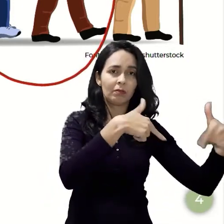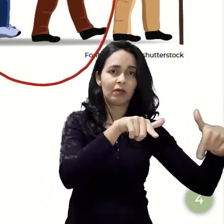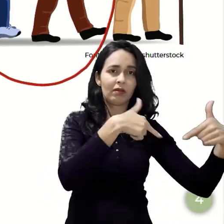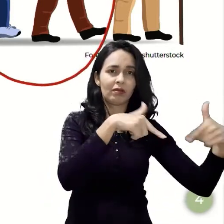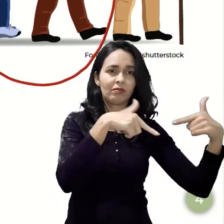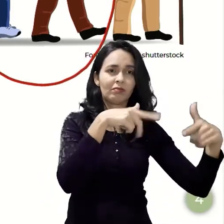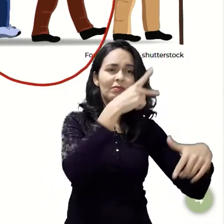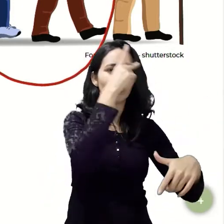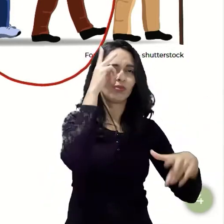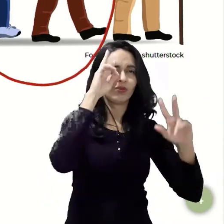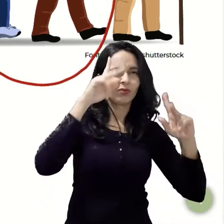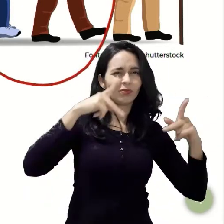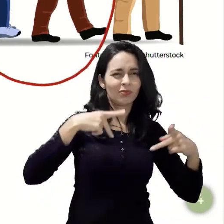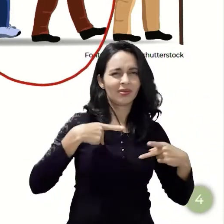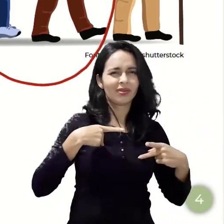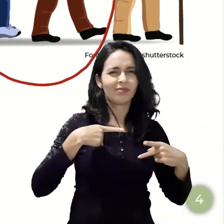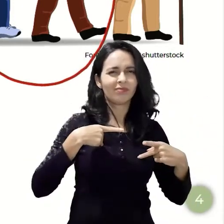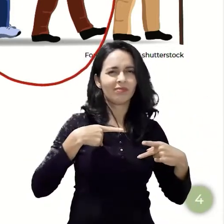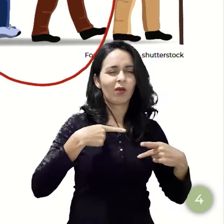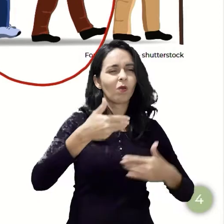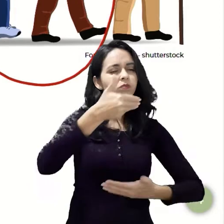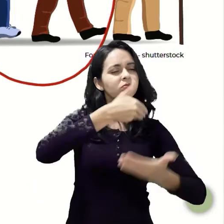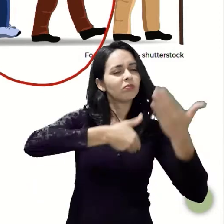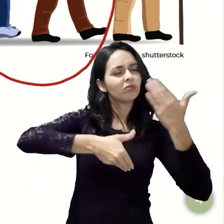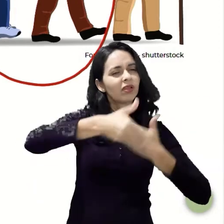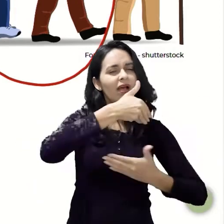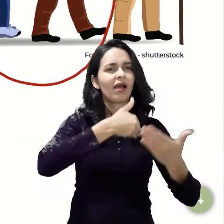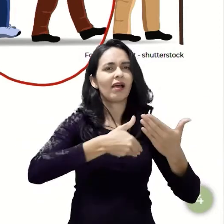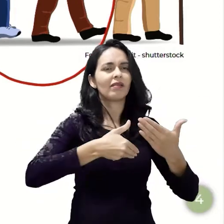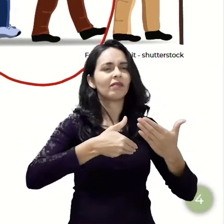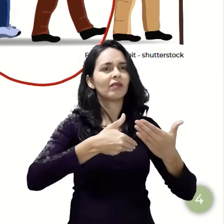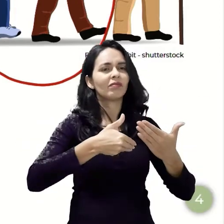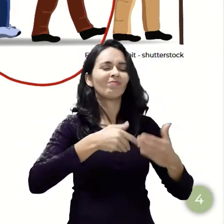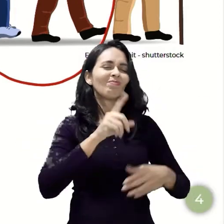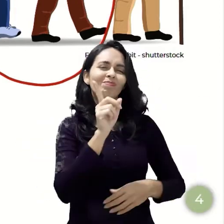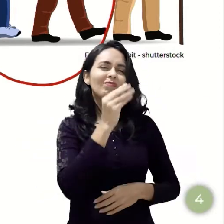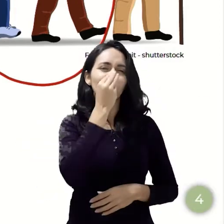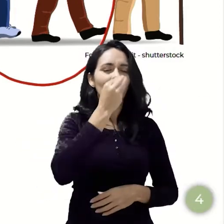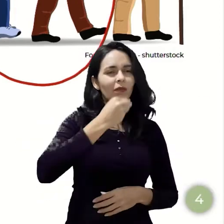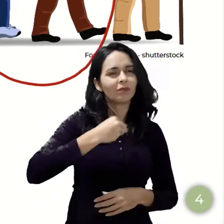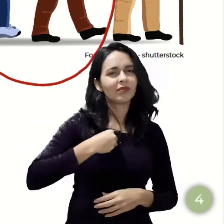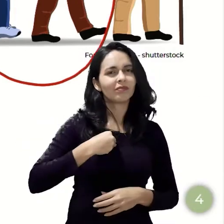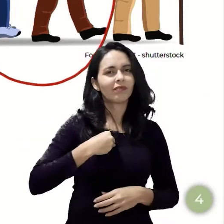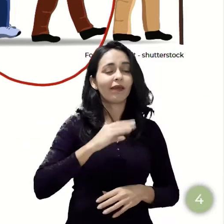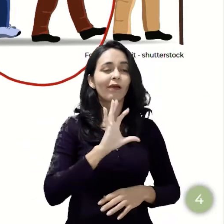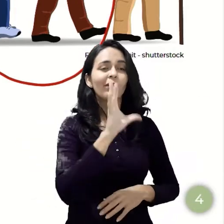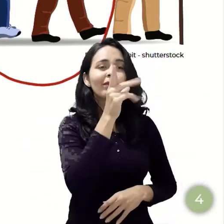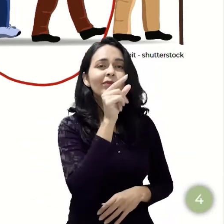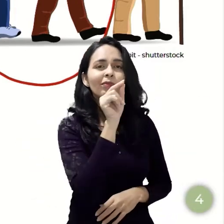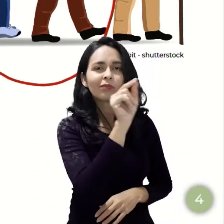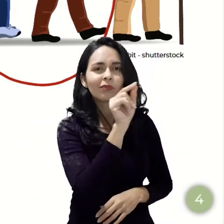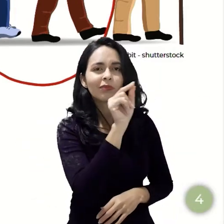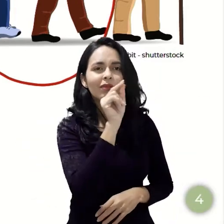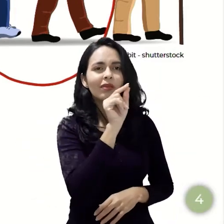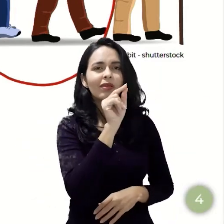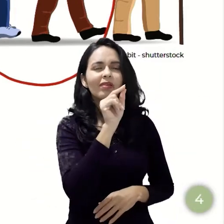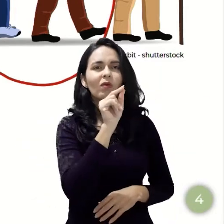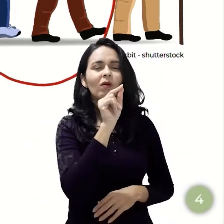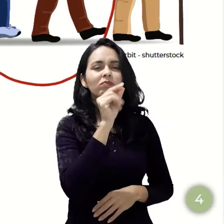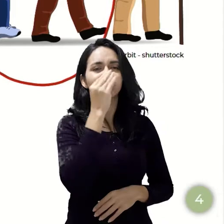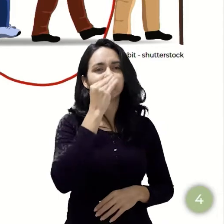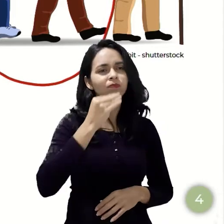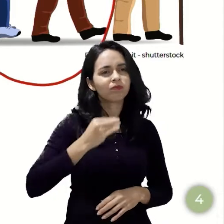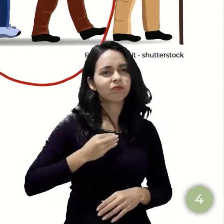uma fase em que muitas vezes as pessoas não se preocupam com sua saúde e em virtude disso acabamos por